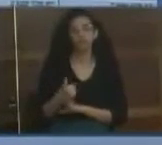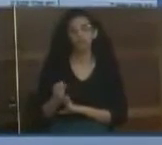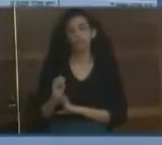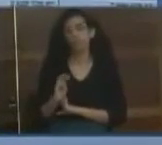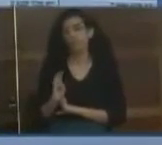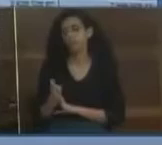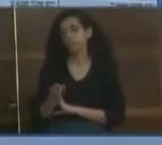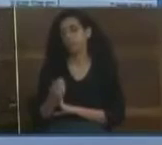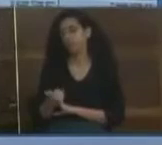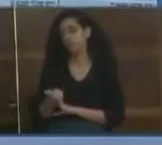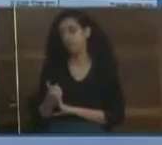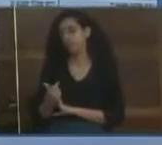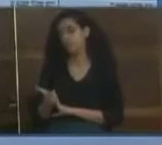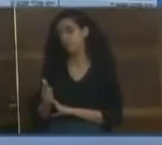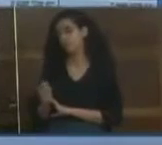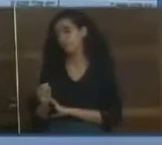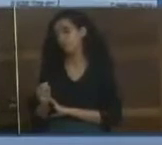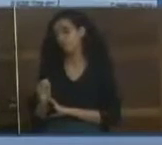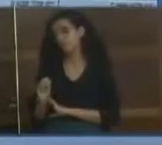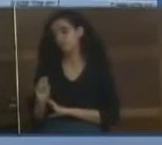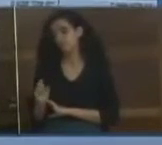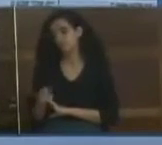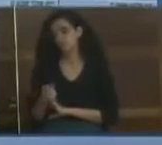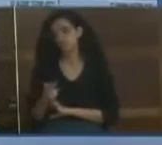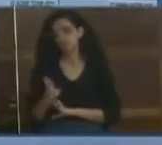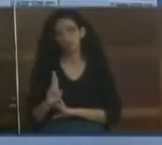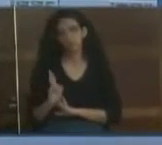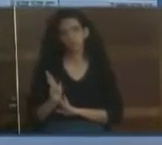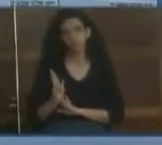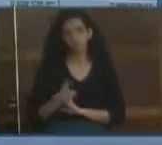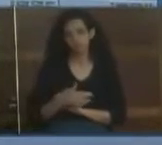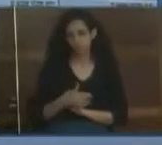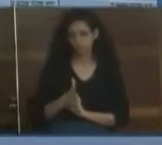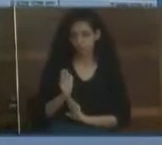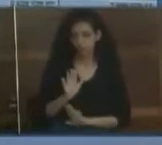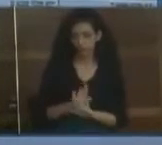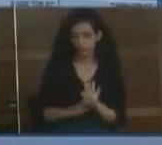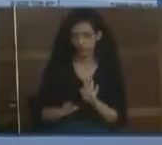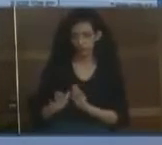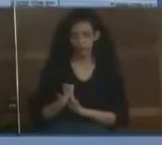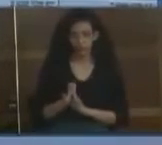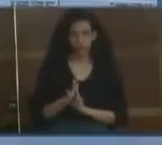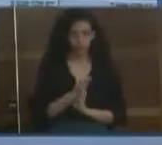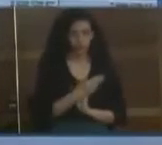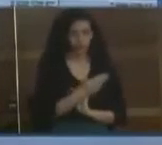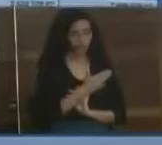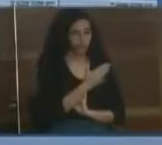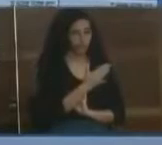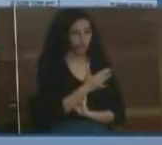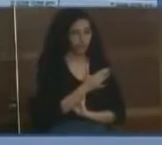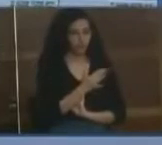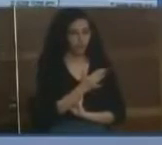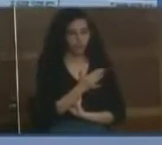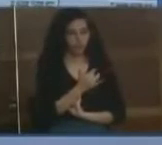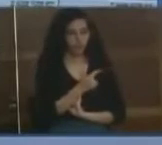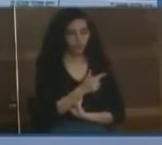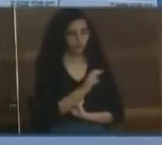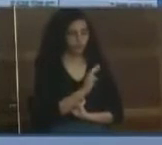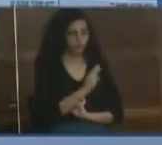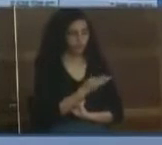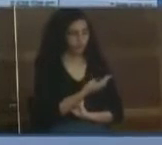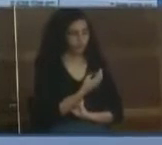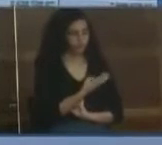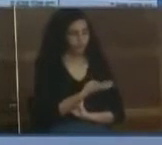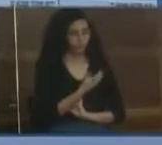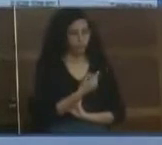18 milhões 182 mil reais controladoria-geral desprezado atualizada de dois